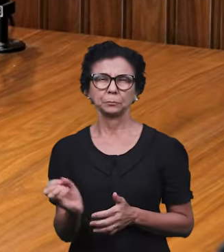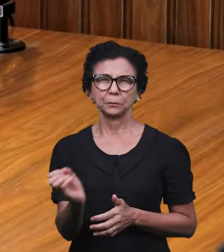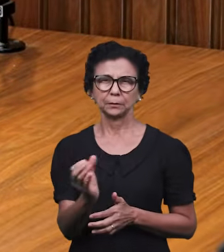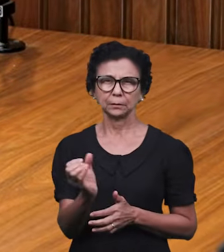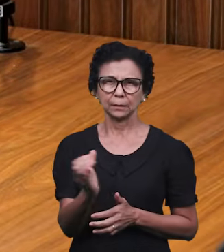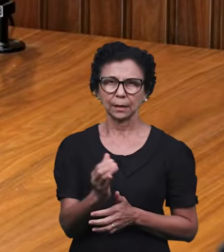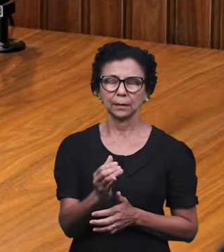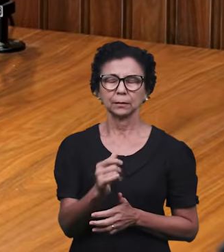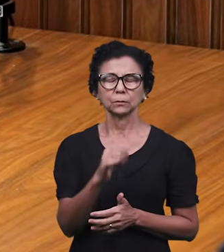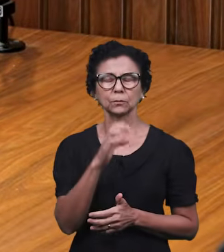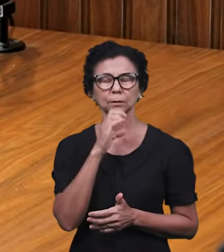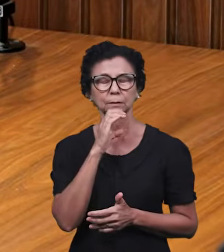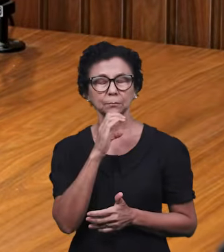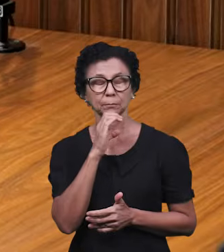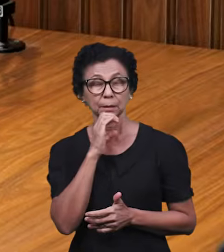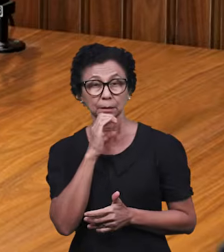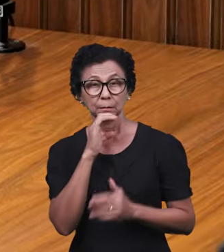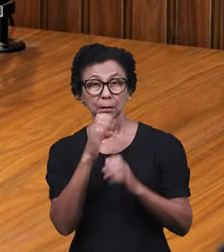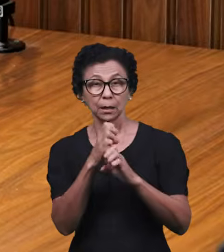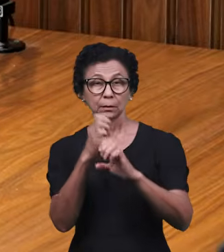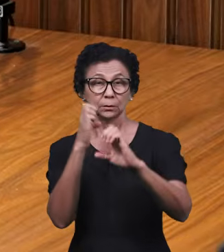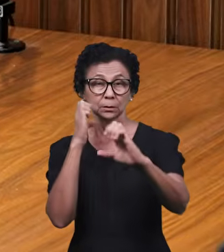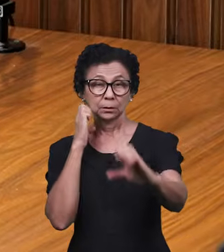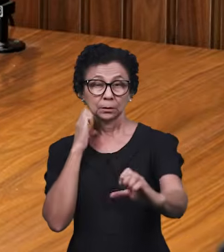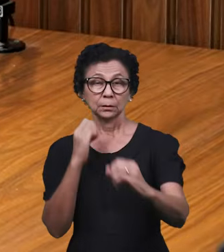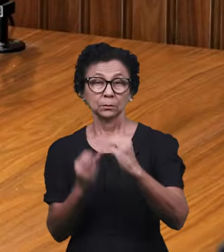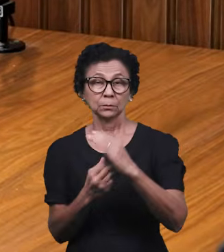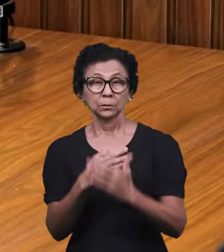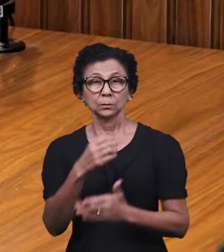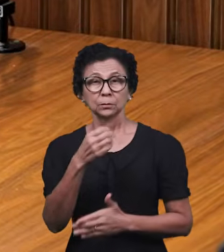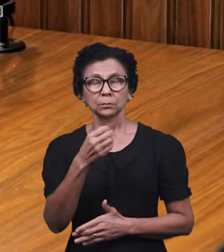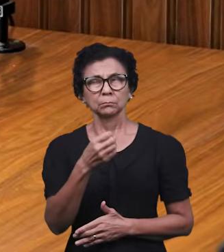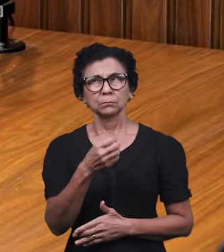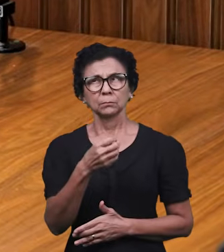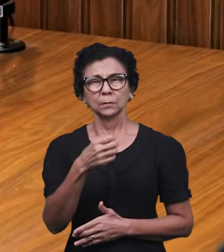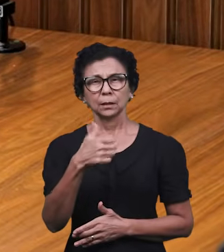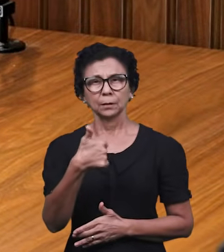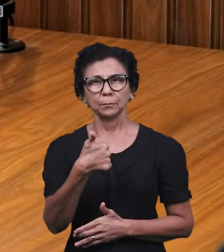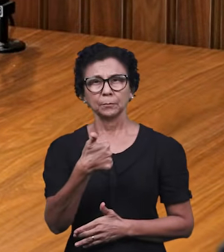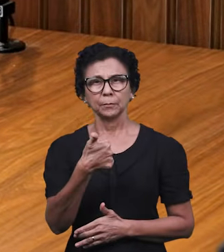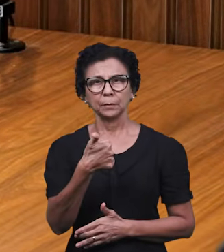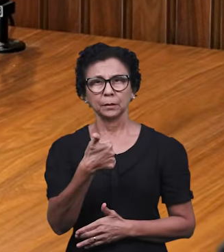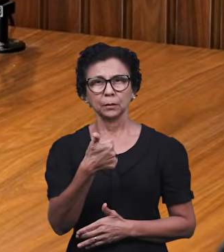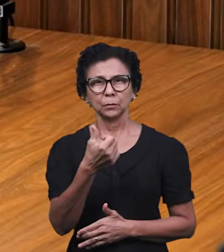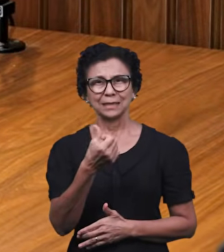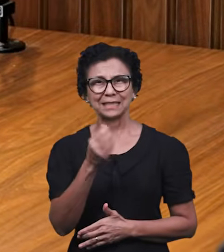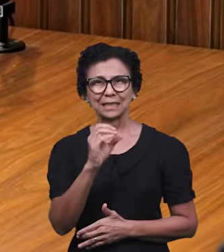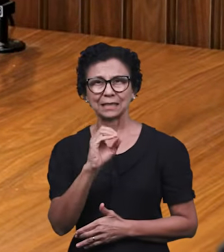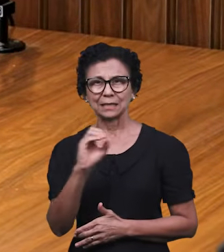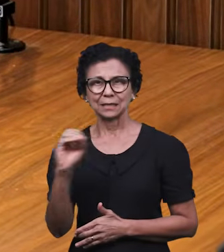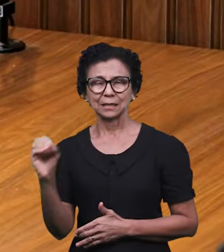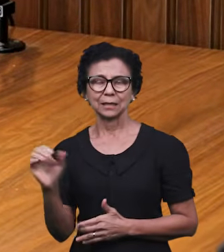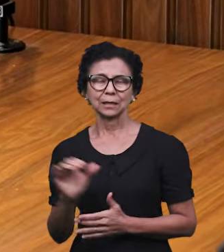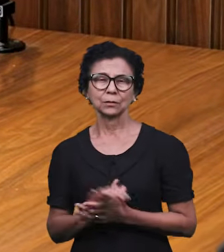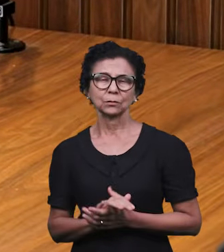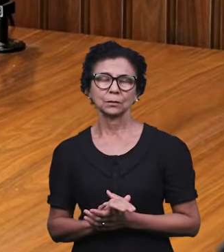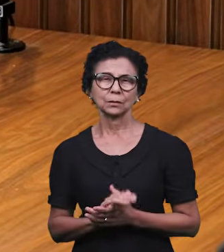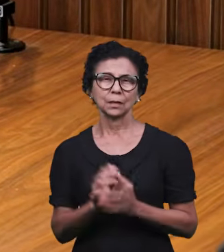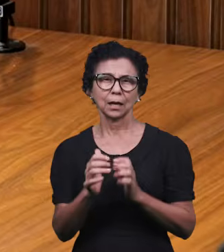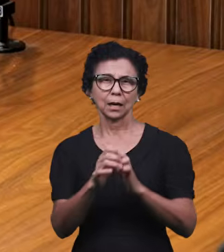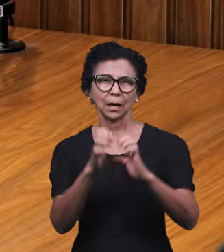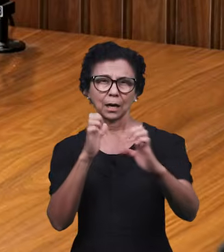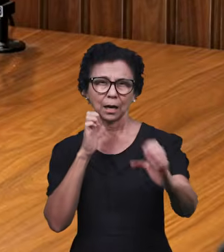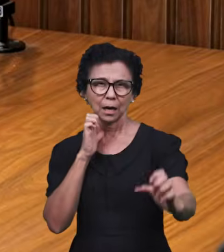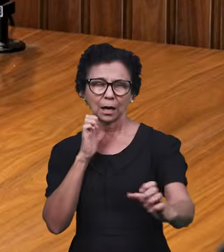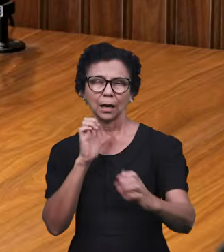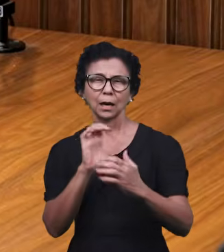do conhecimento, a engenharia nasceu em 1600, mais ou menos, essa palavra, né? Engenharia, que quer dizer o quê? A habilidade de criar,